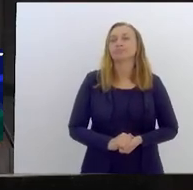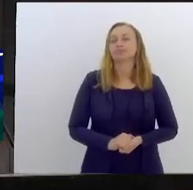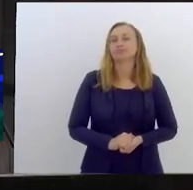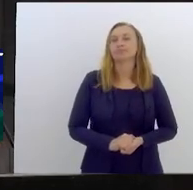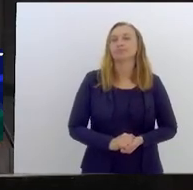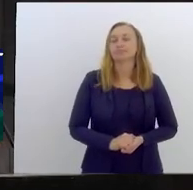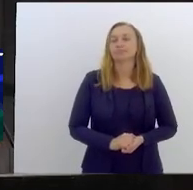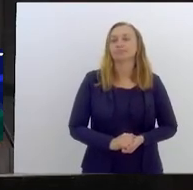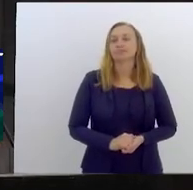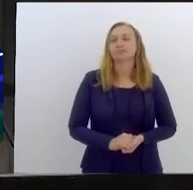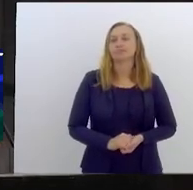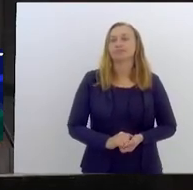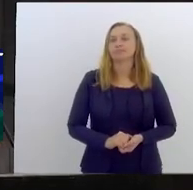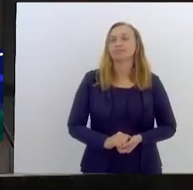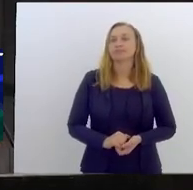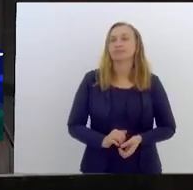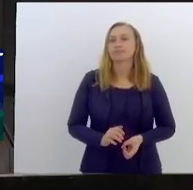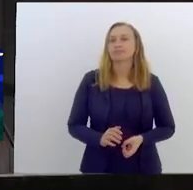incinerada, se Deus quiser,